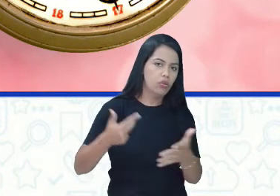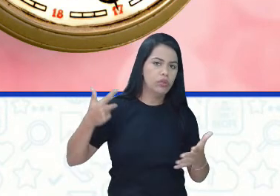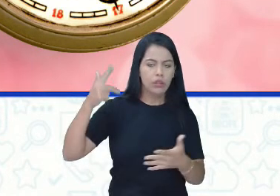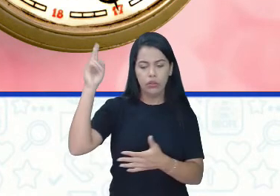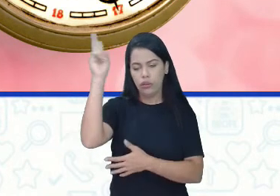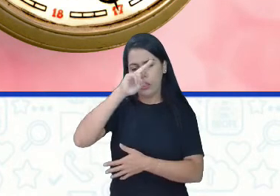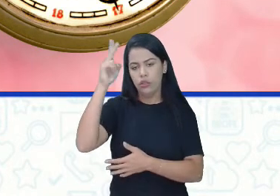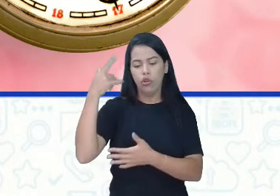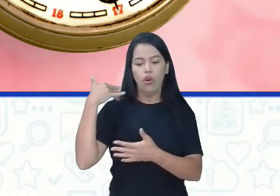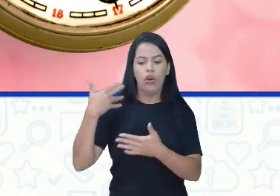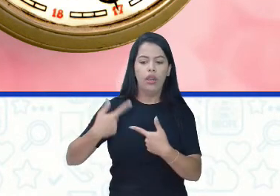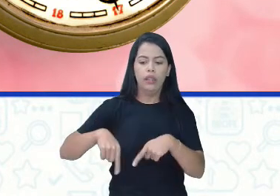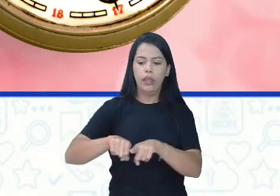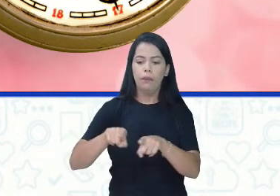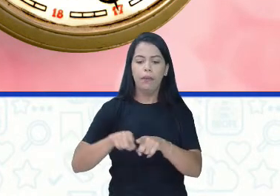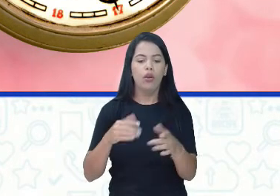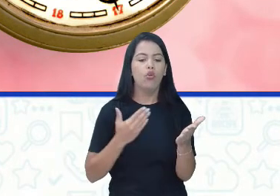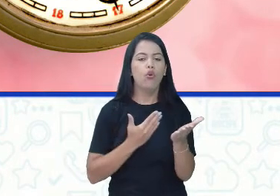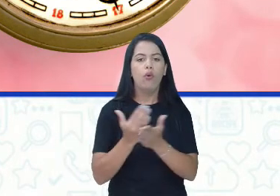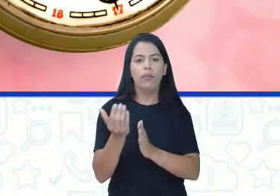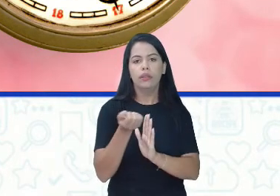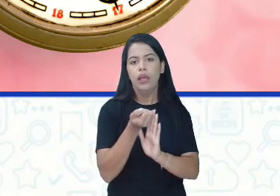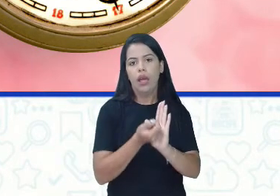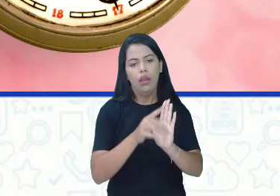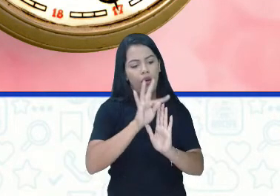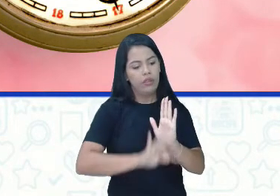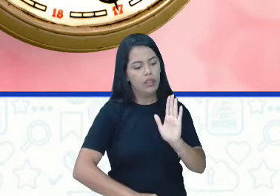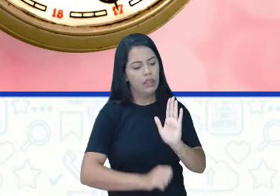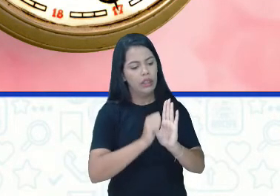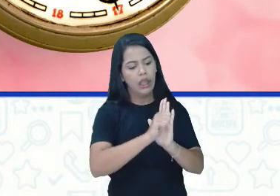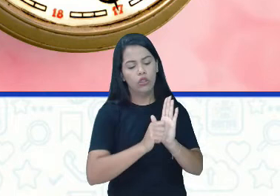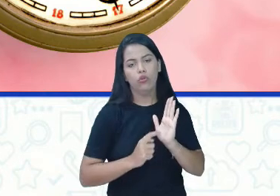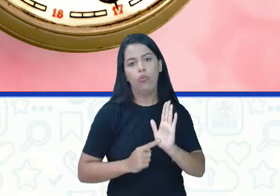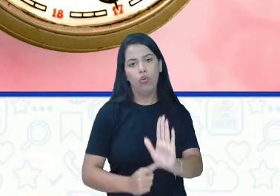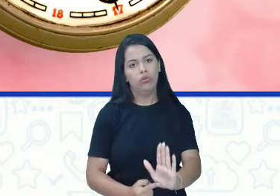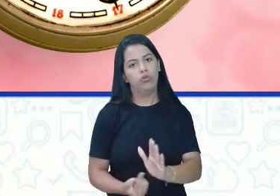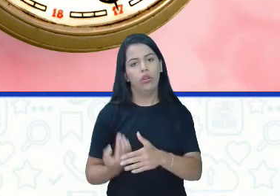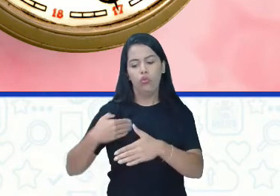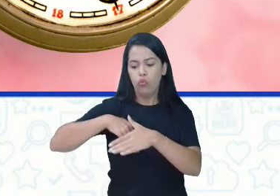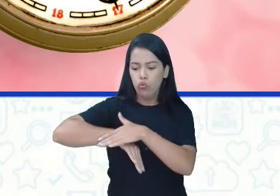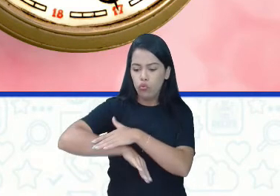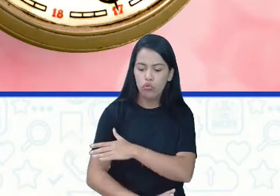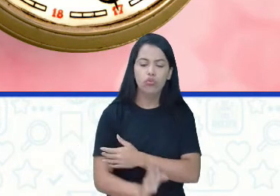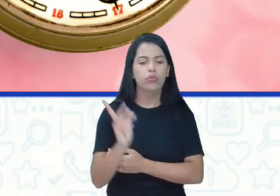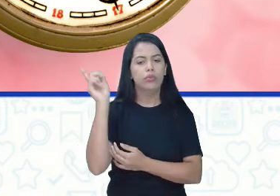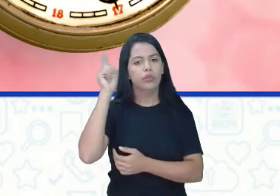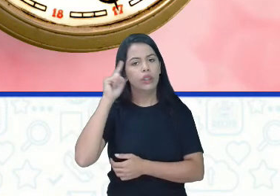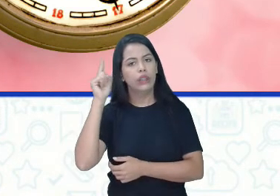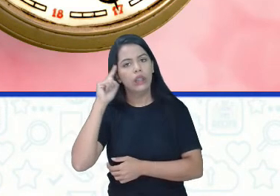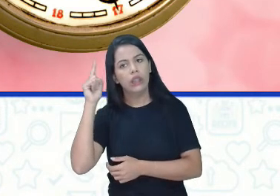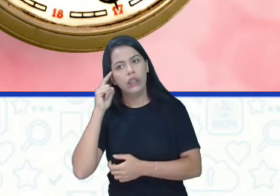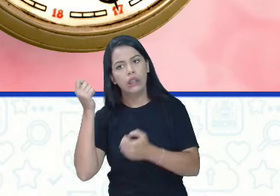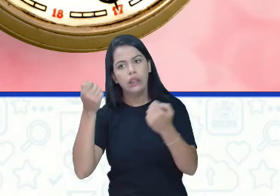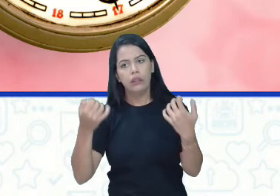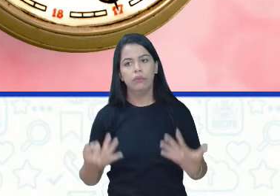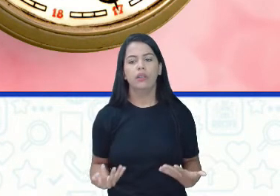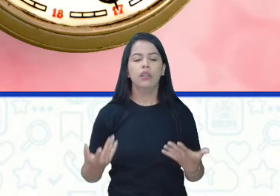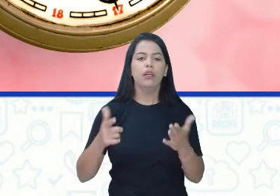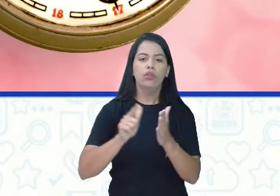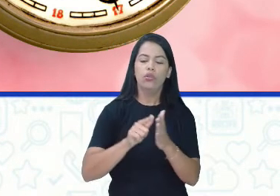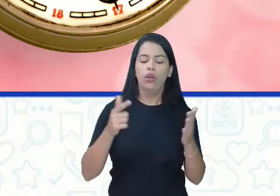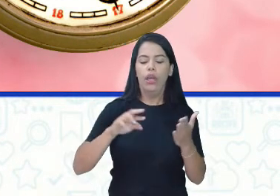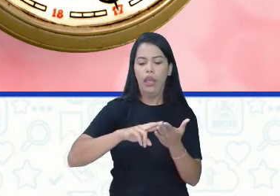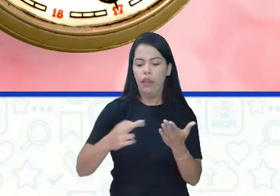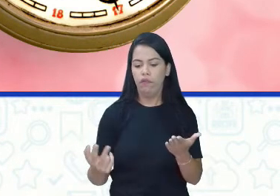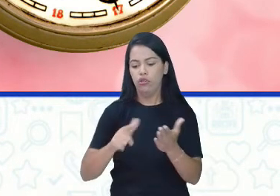passaram a registrar a vida social, política, os costumes e o cotidiano do seu tempo, publicando seus escritos em revistas, jornais